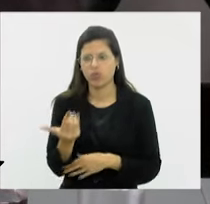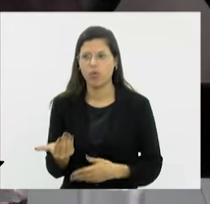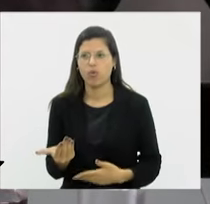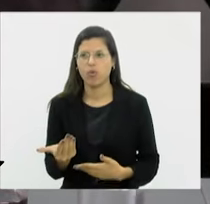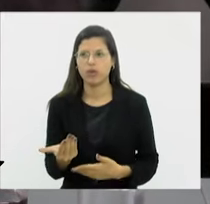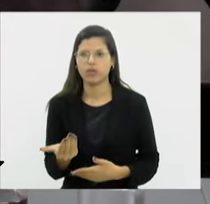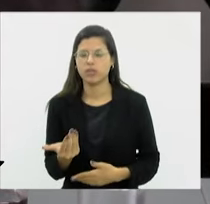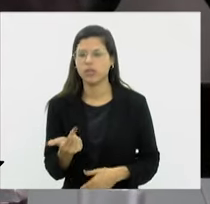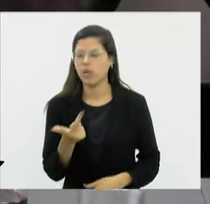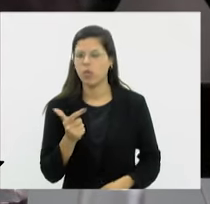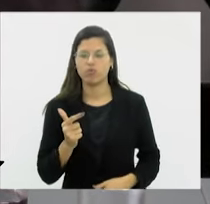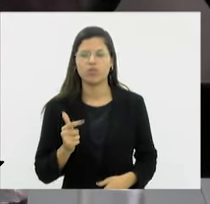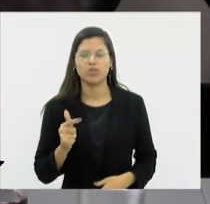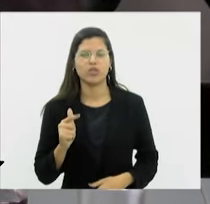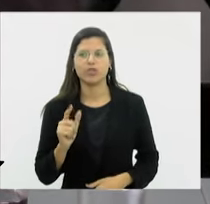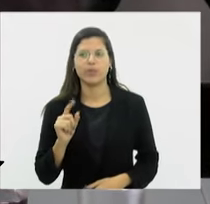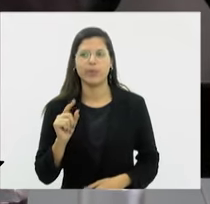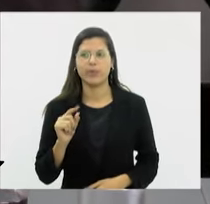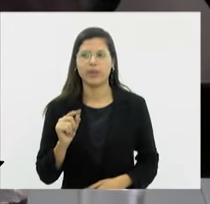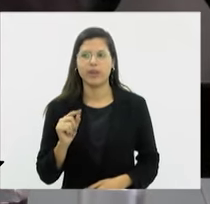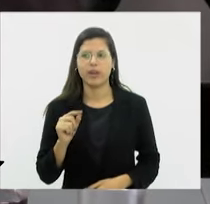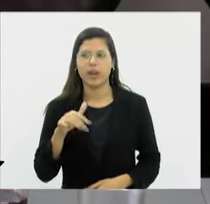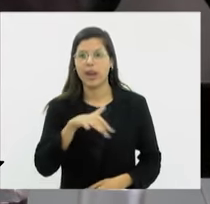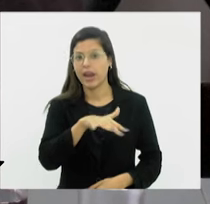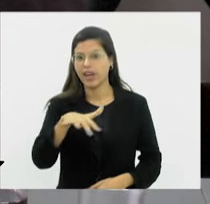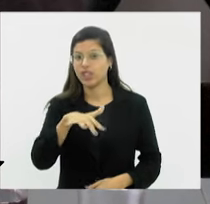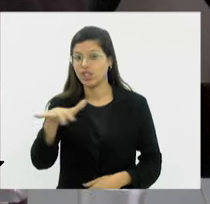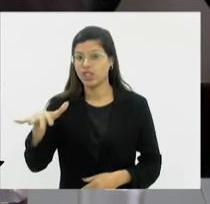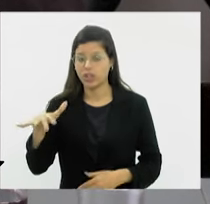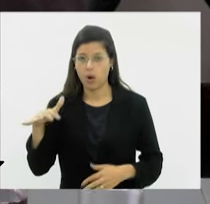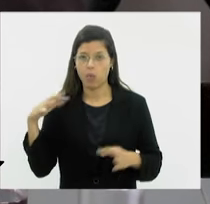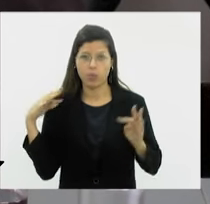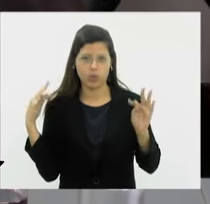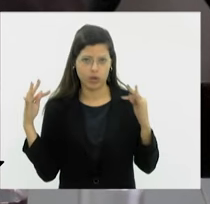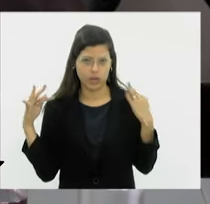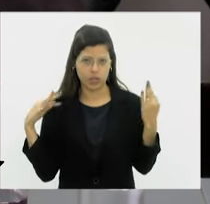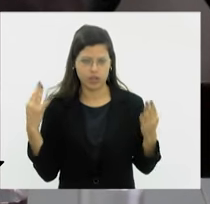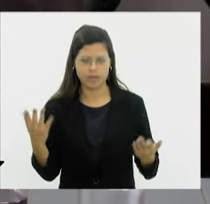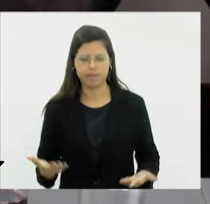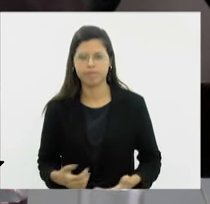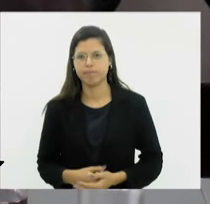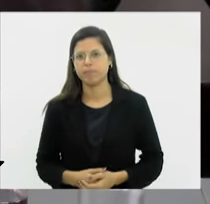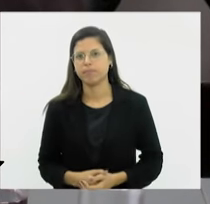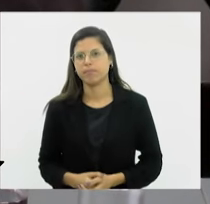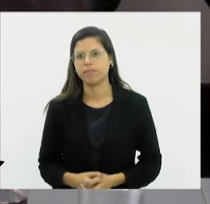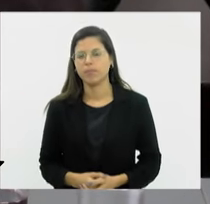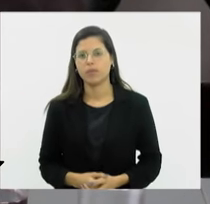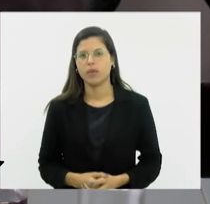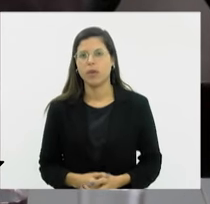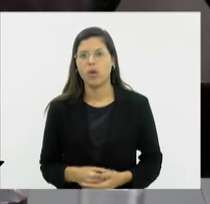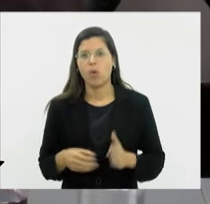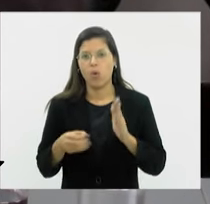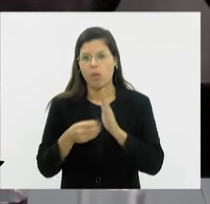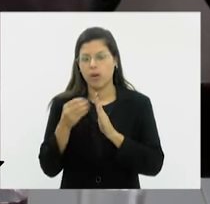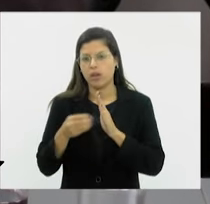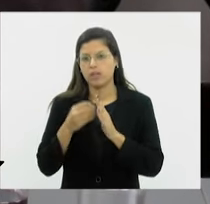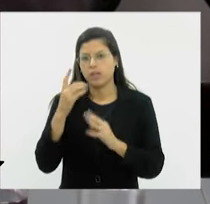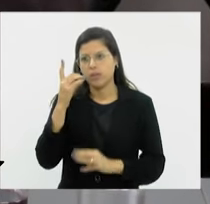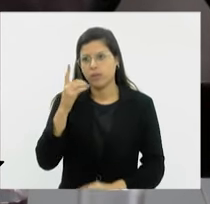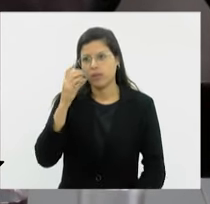sem o critério das regiões turísticas. O parecer da deputada Célia